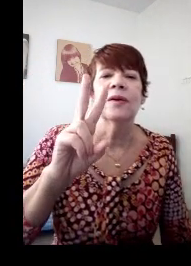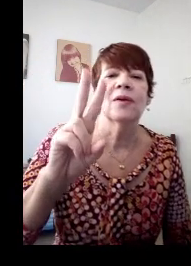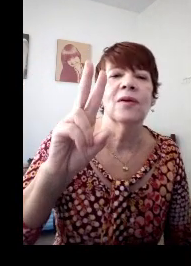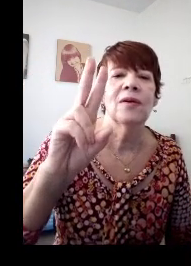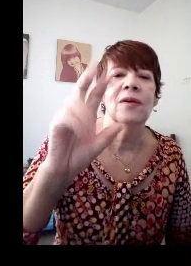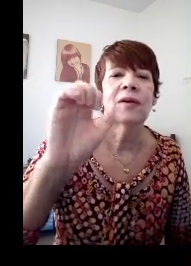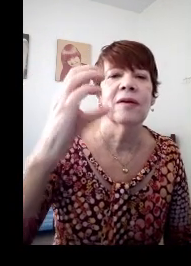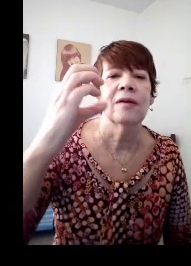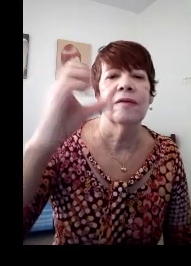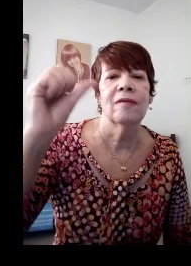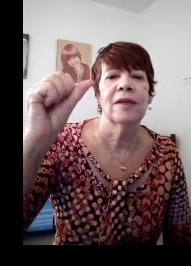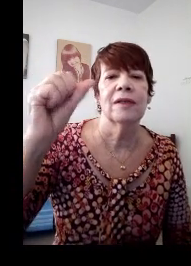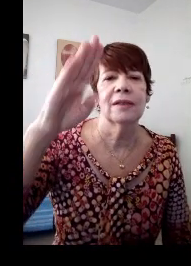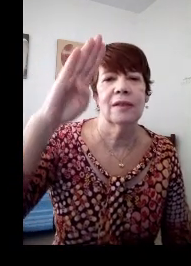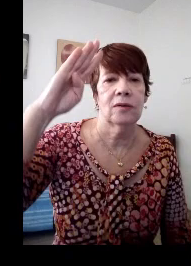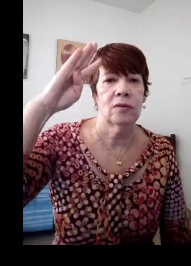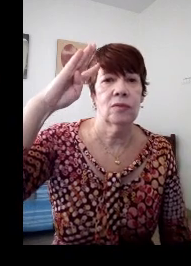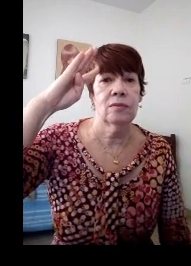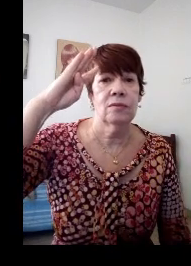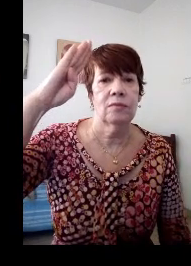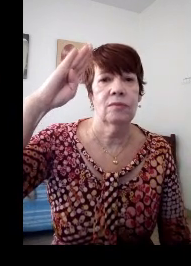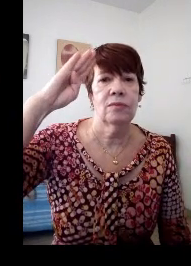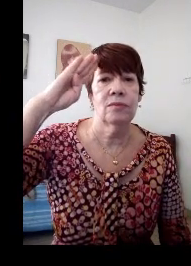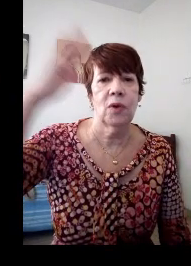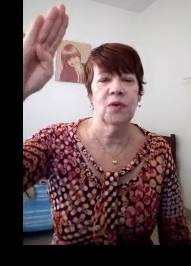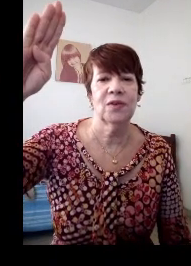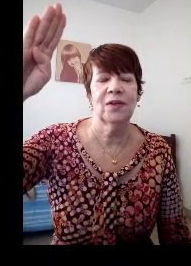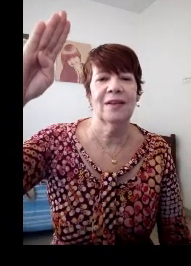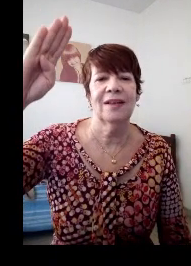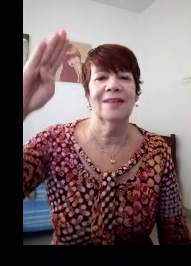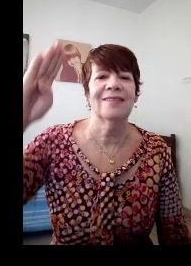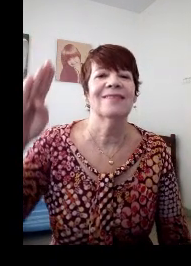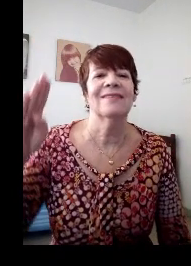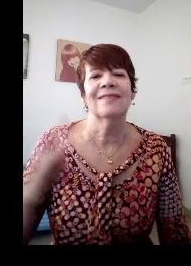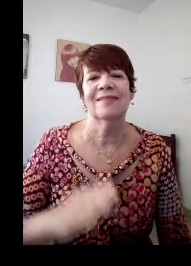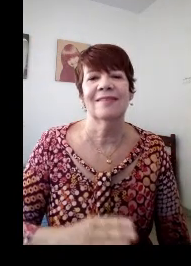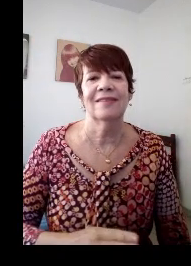né? Ele tem um cargo